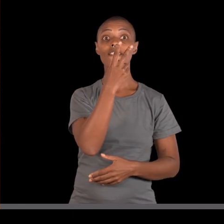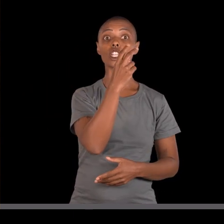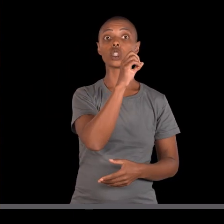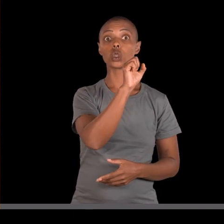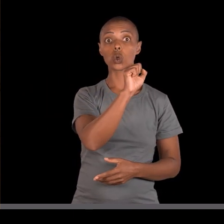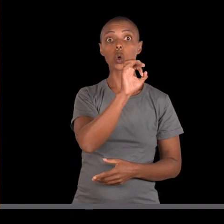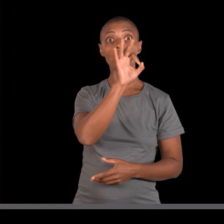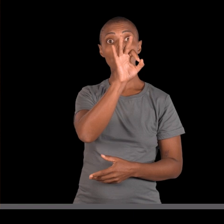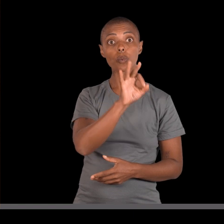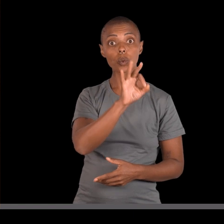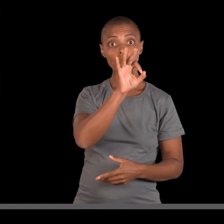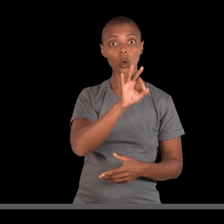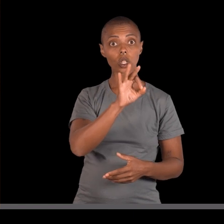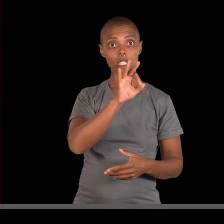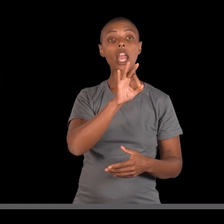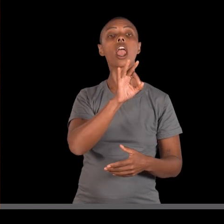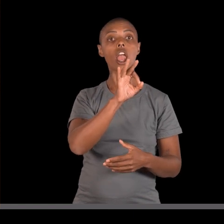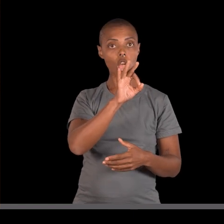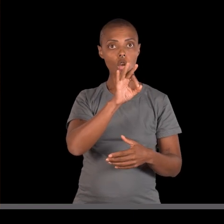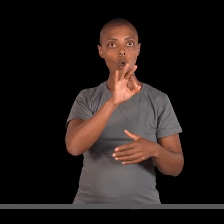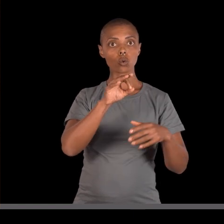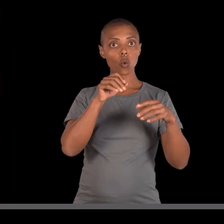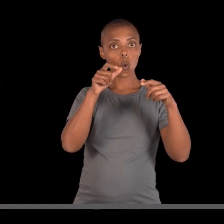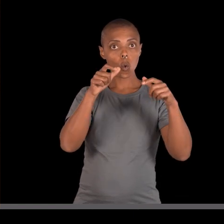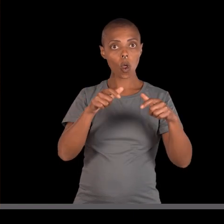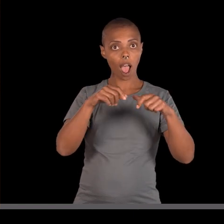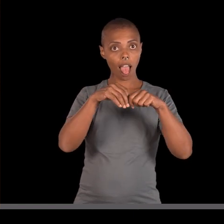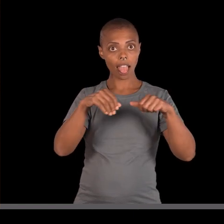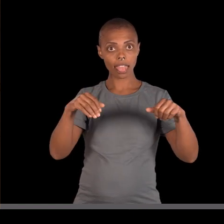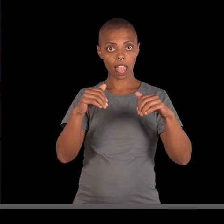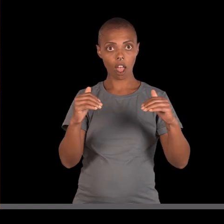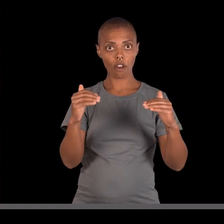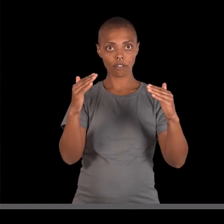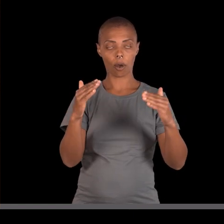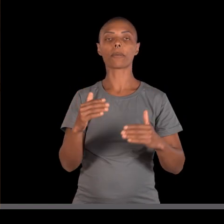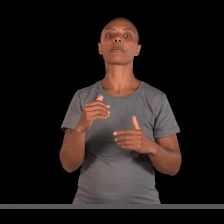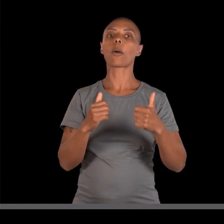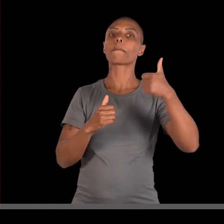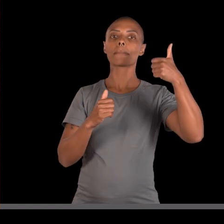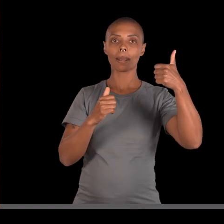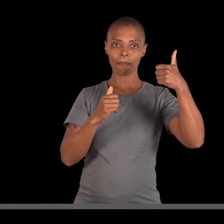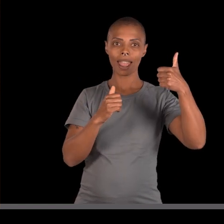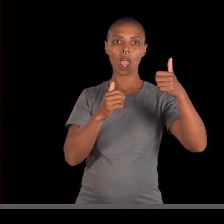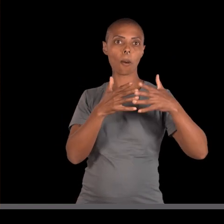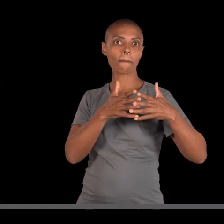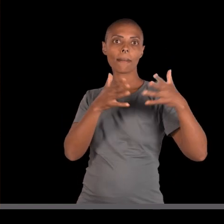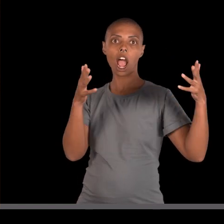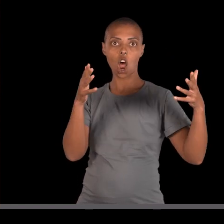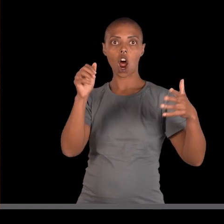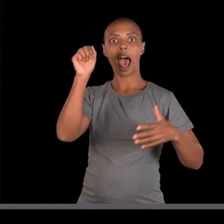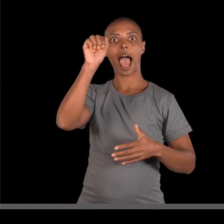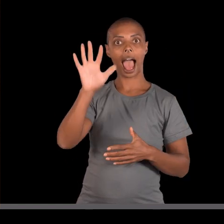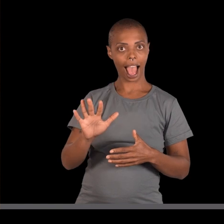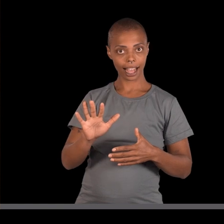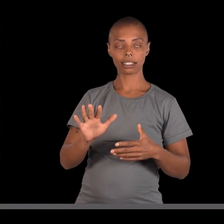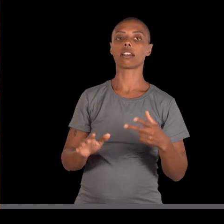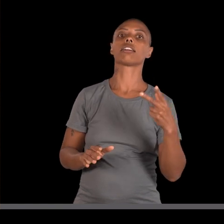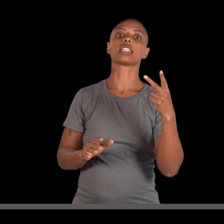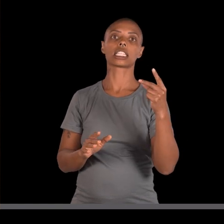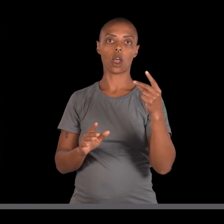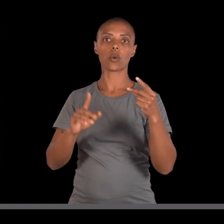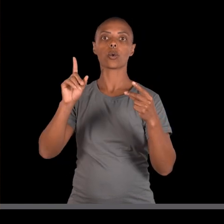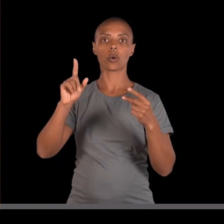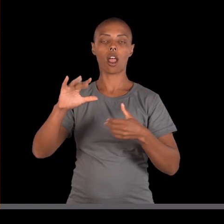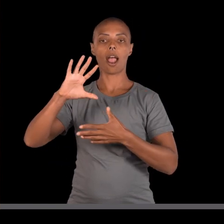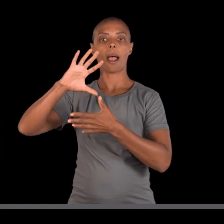28% das terras emersas. Então, o maior continente é o asiático, o segundo maior é o continente americano. Ao